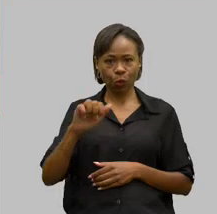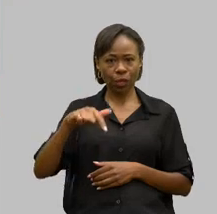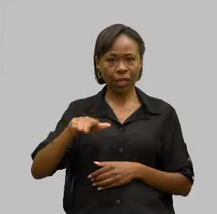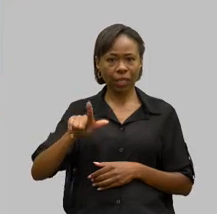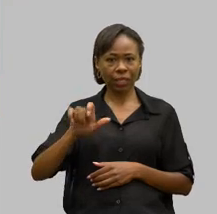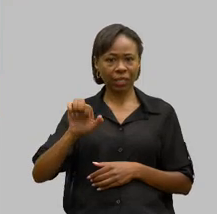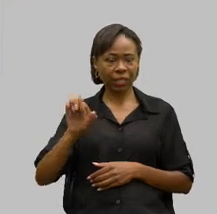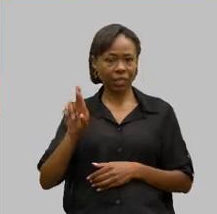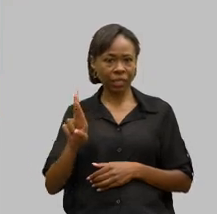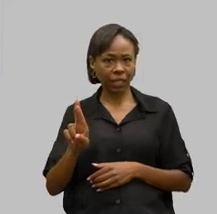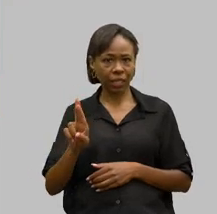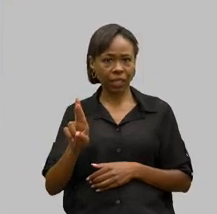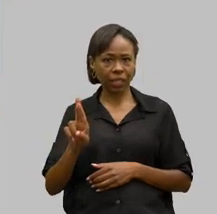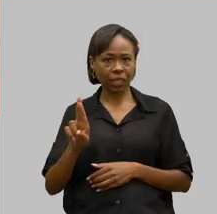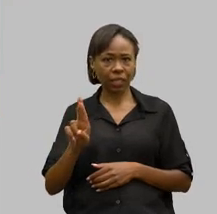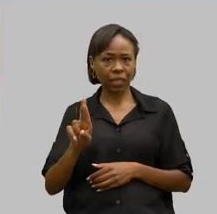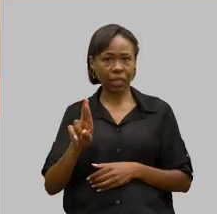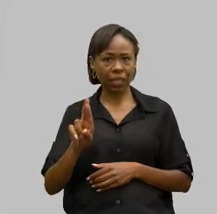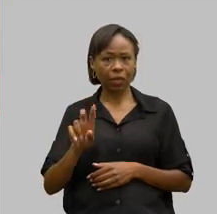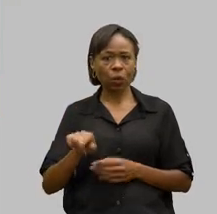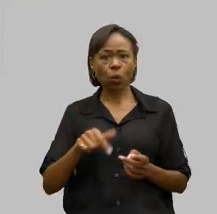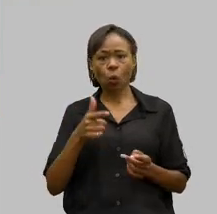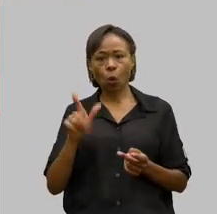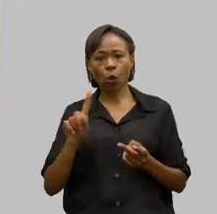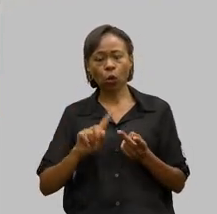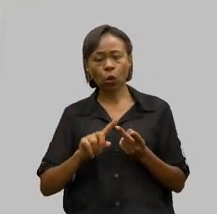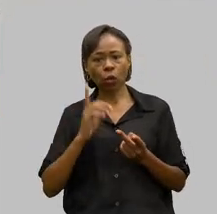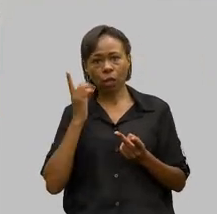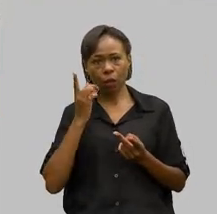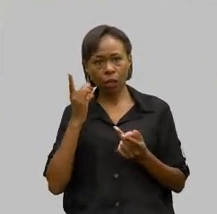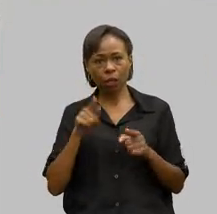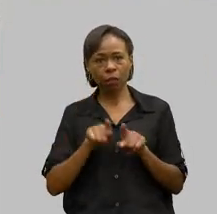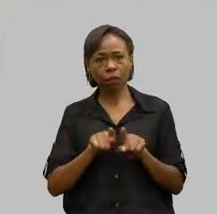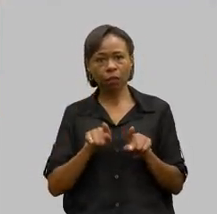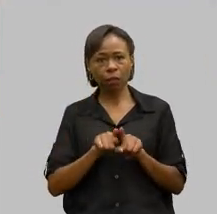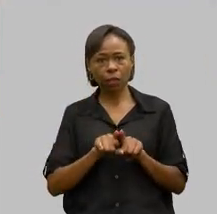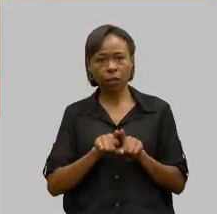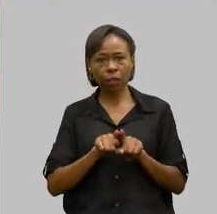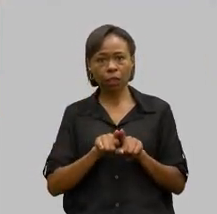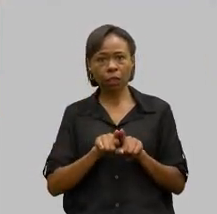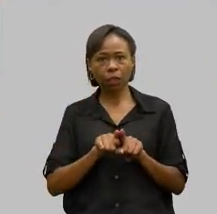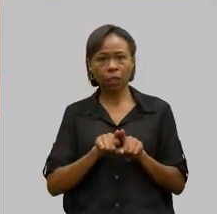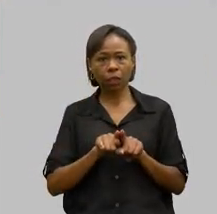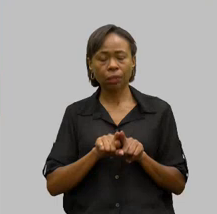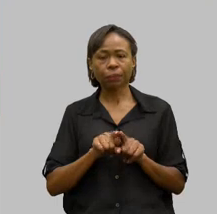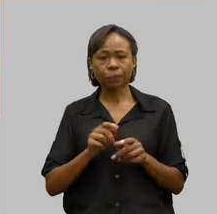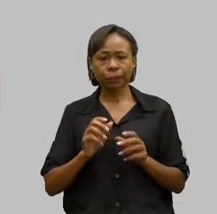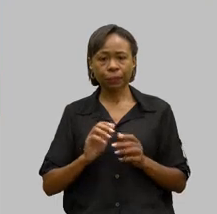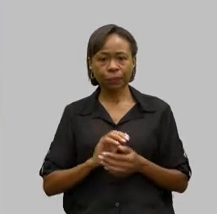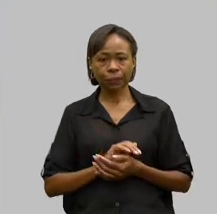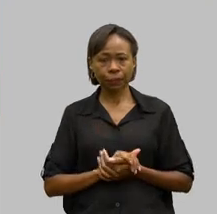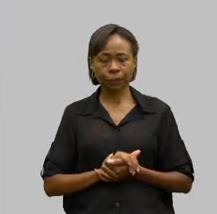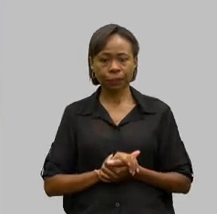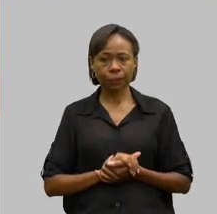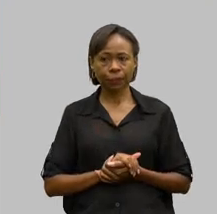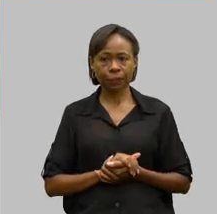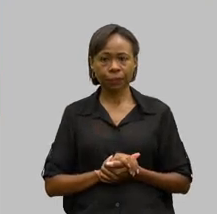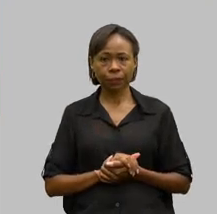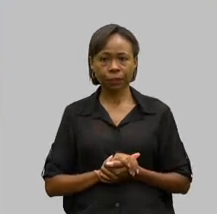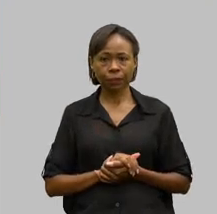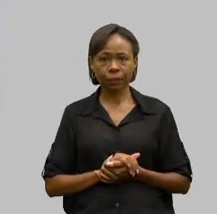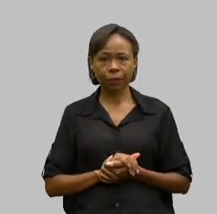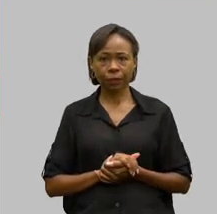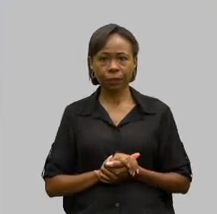Enes Cândido, presente aqui conosco também. feito os registros com a palavra. Obrigado, deputado. Obrigado pelos